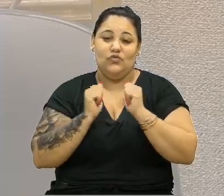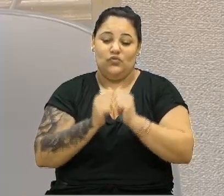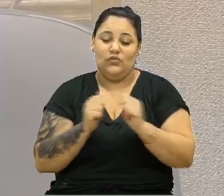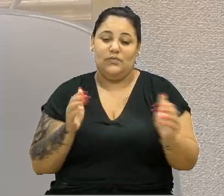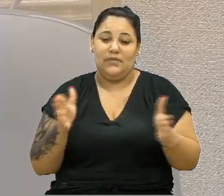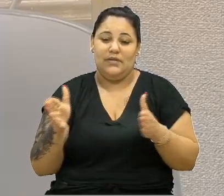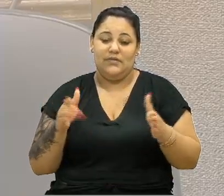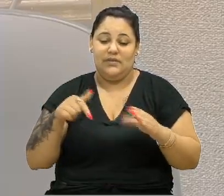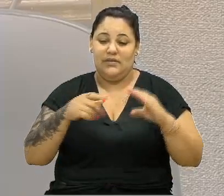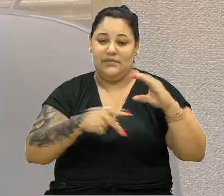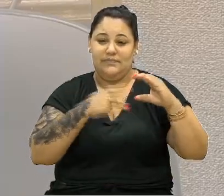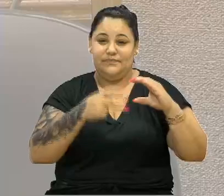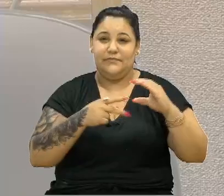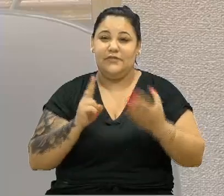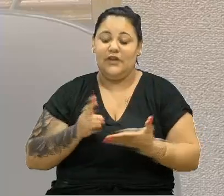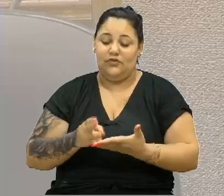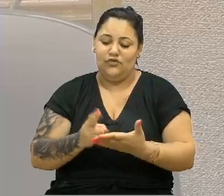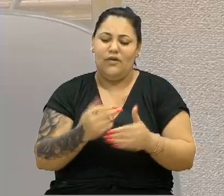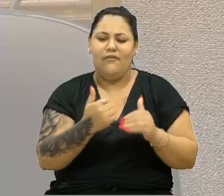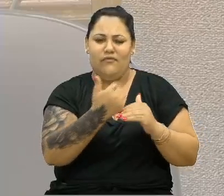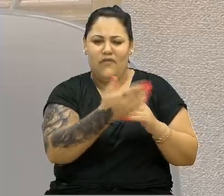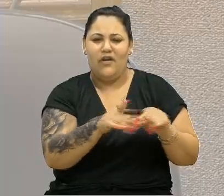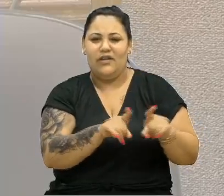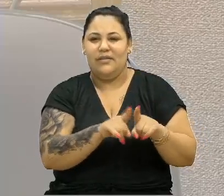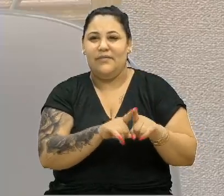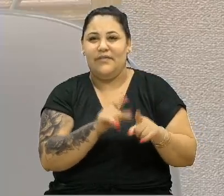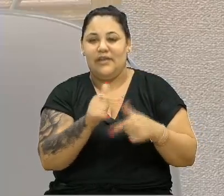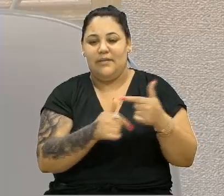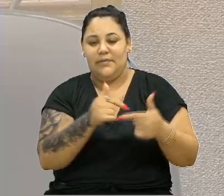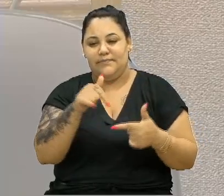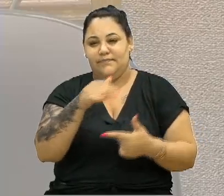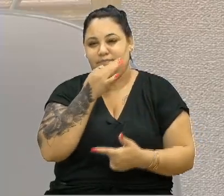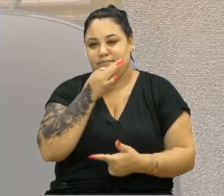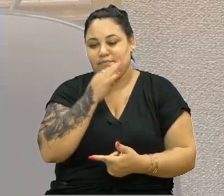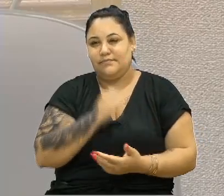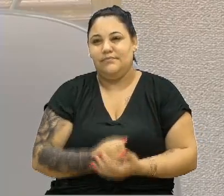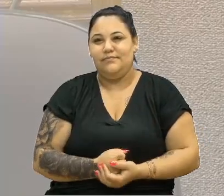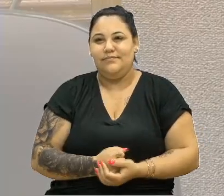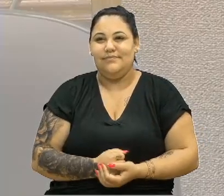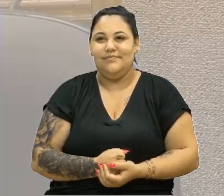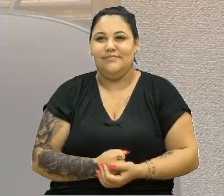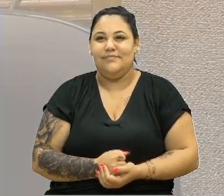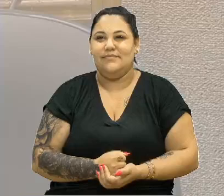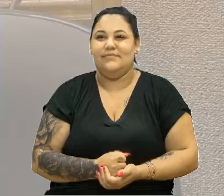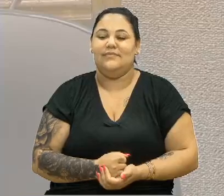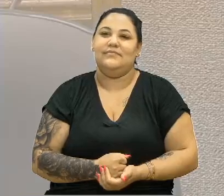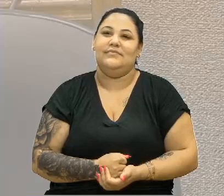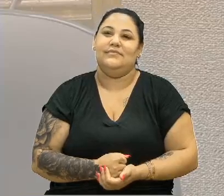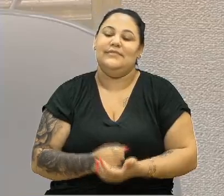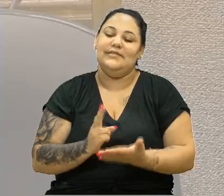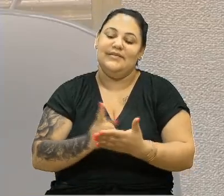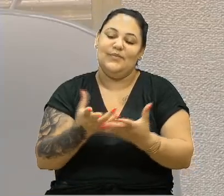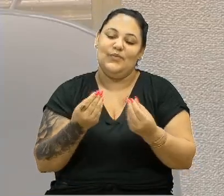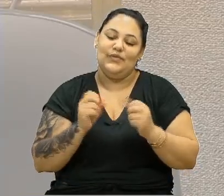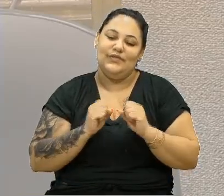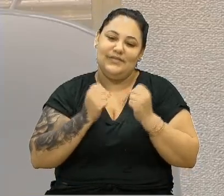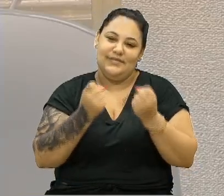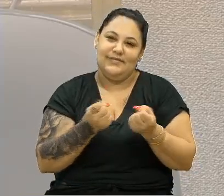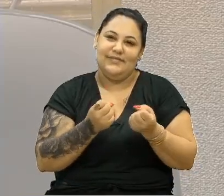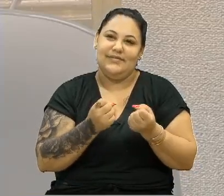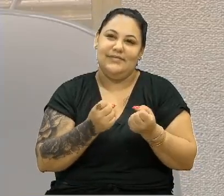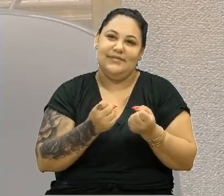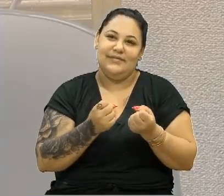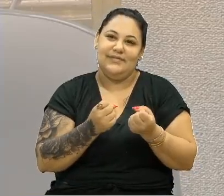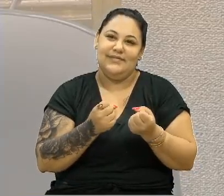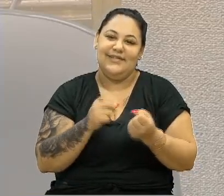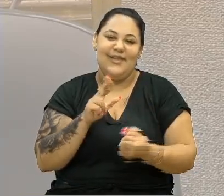Câmara. Né, vai continuar trabalhando por Caxias, né, sempre, né, muita dedicação, não ignore, vote